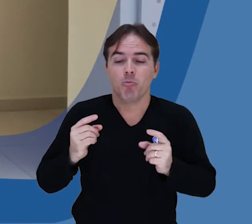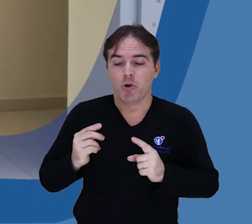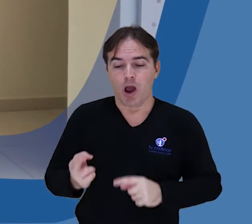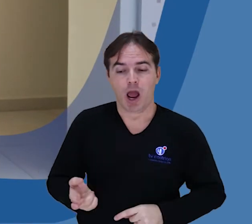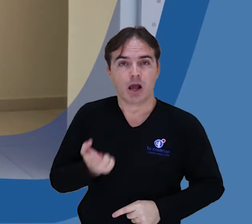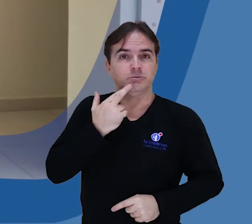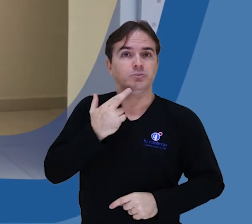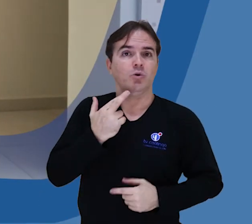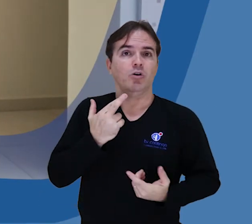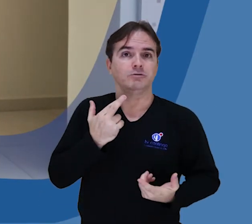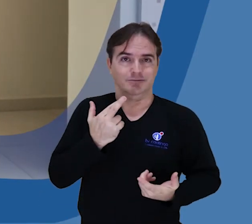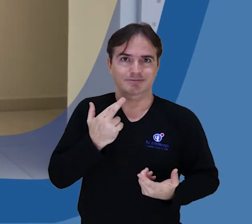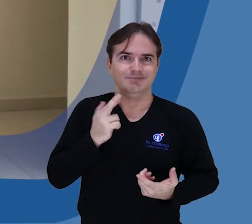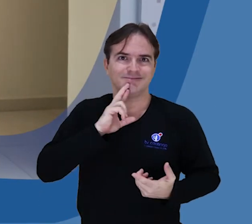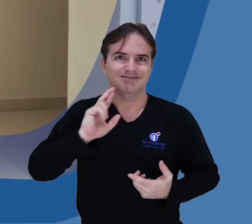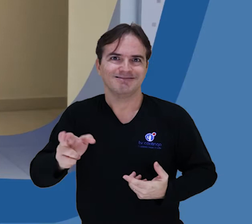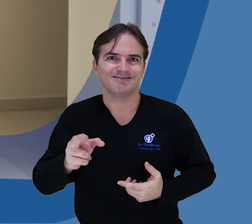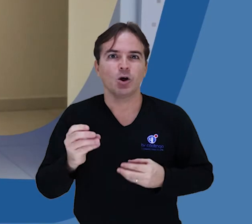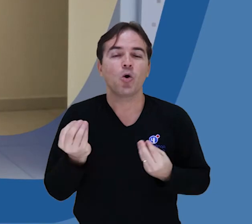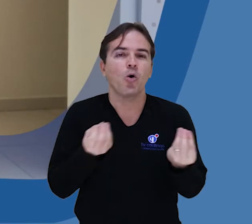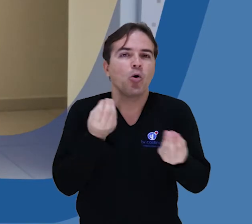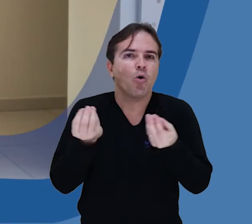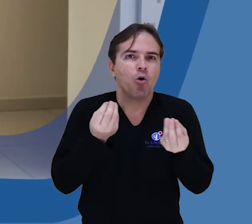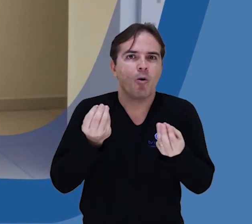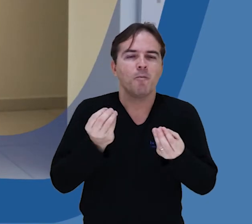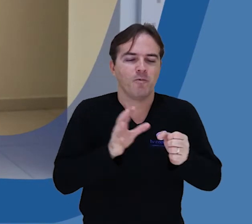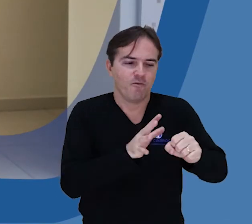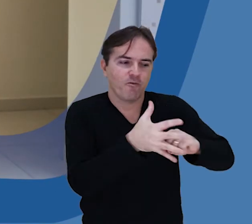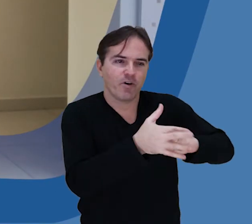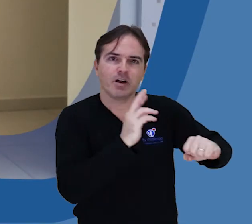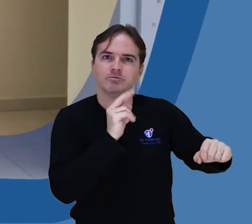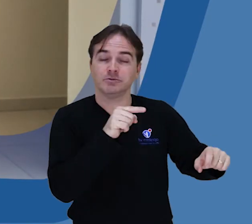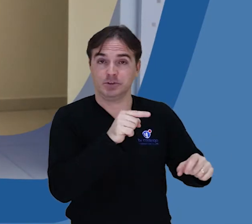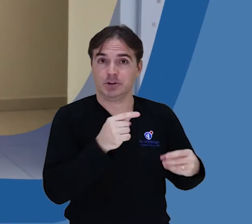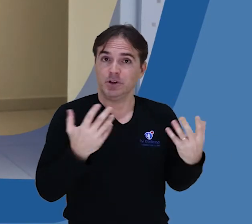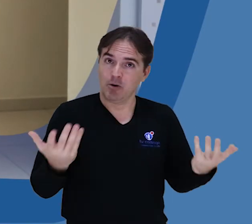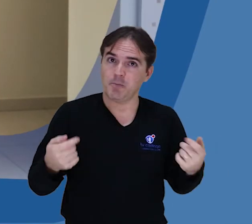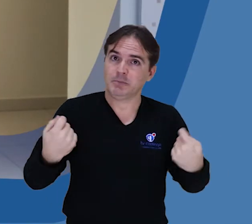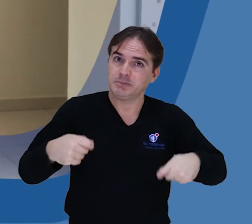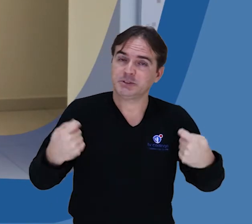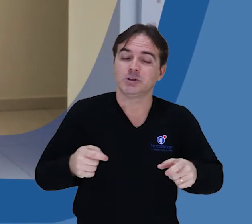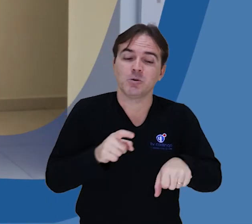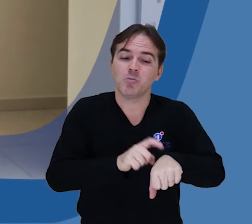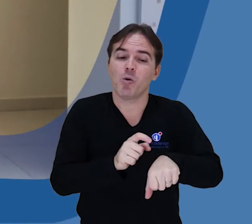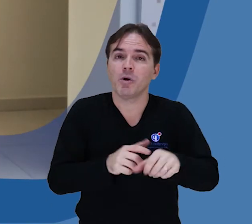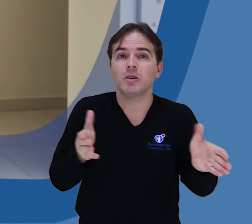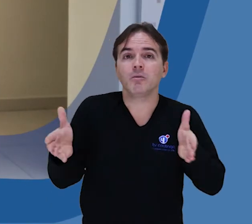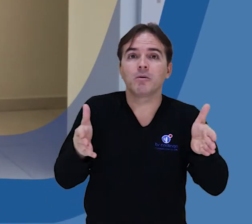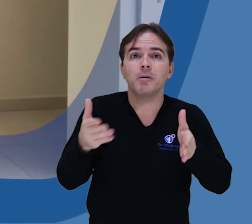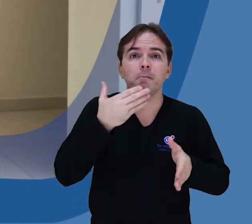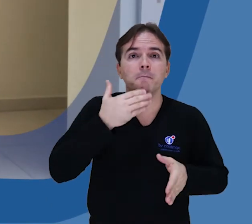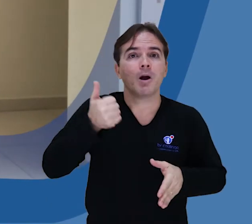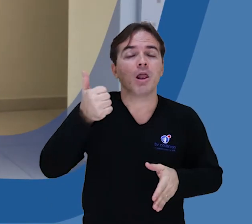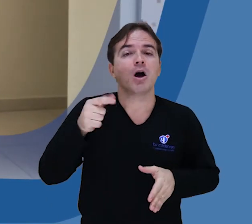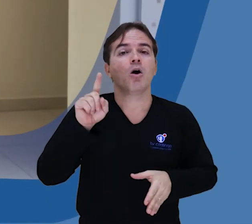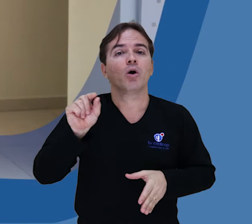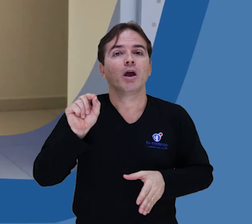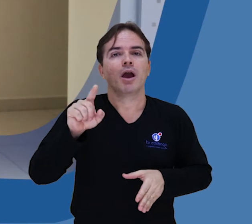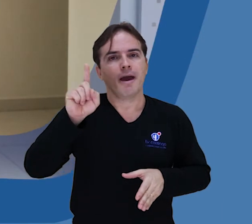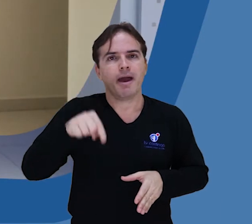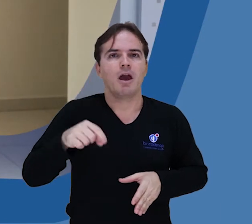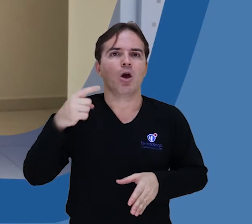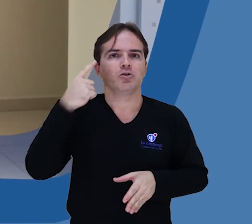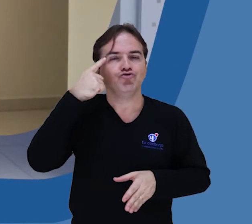resposta demora um pouco para acontecer. É por isso que o melhor momento para fazer esse teste é depois do oitavo dia